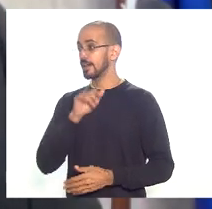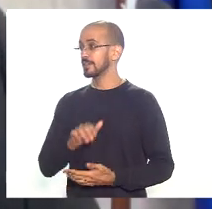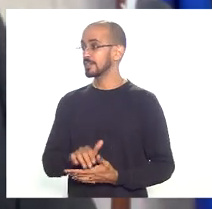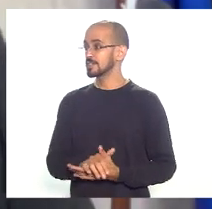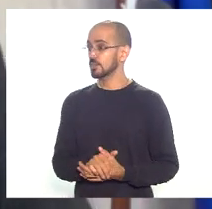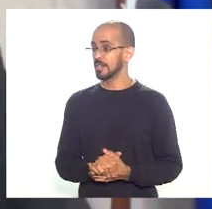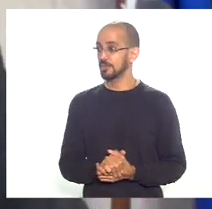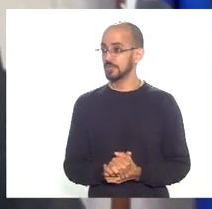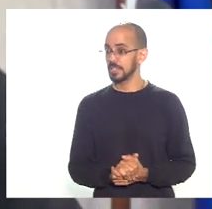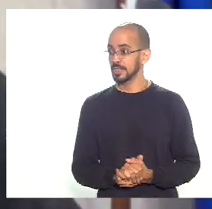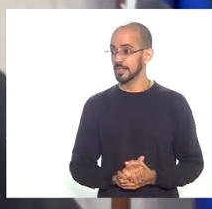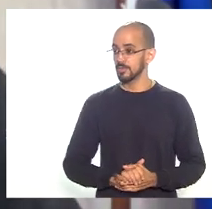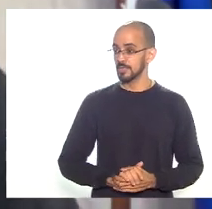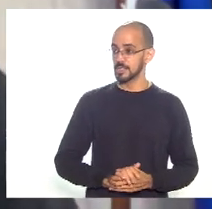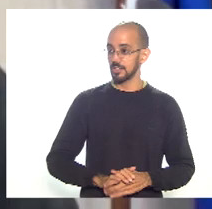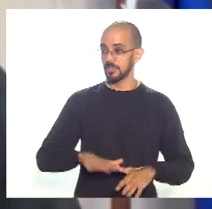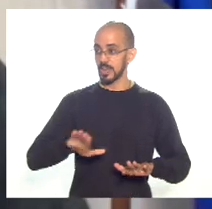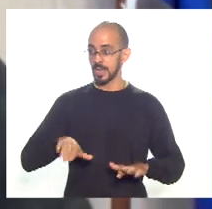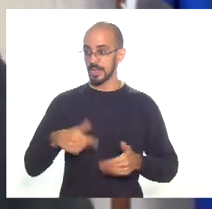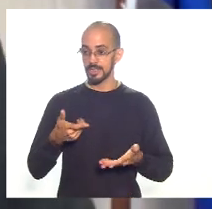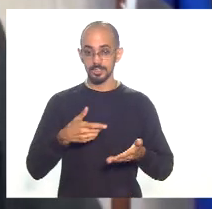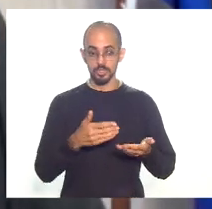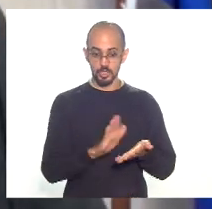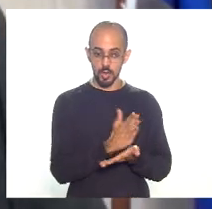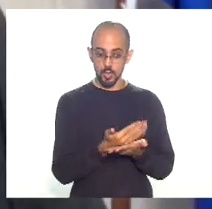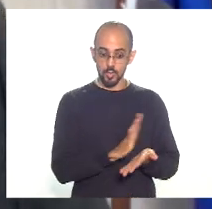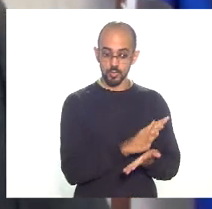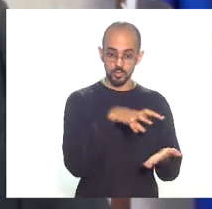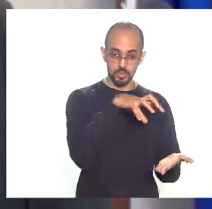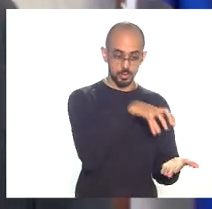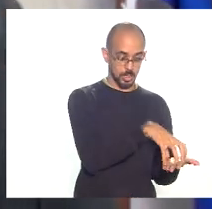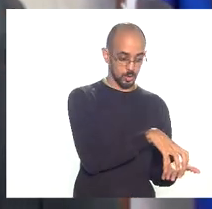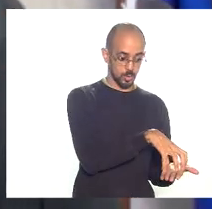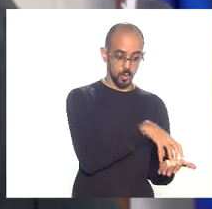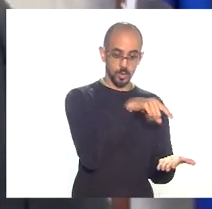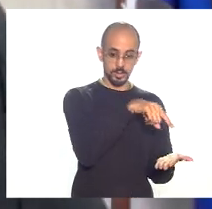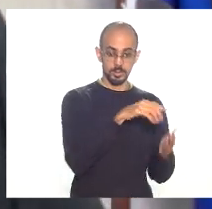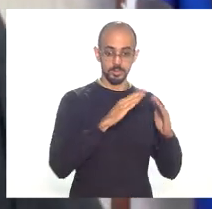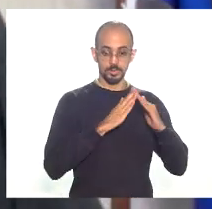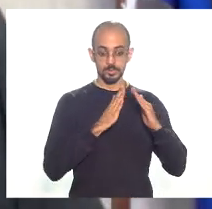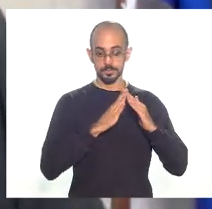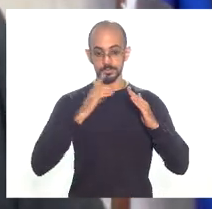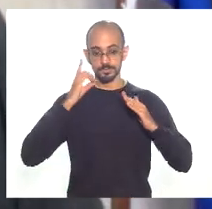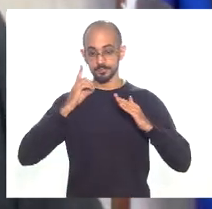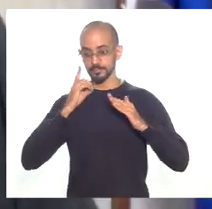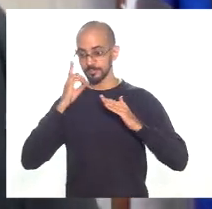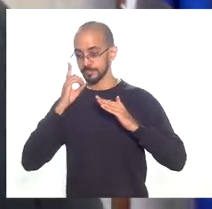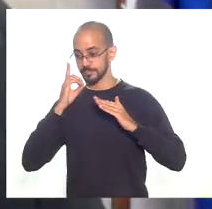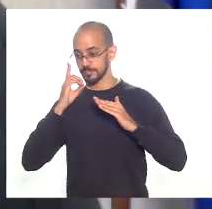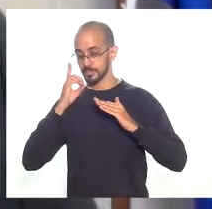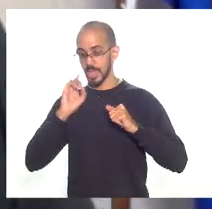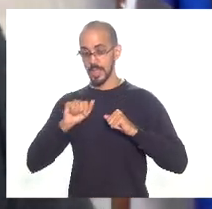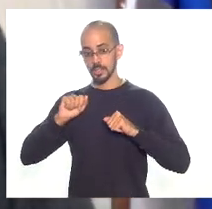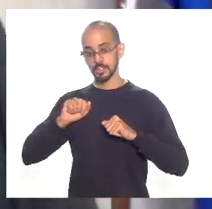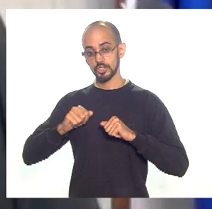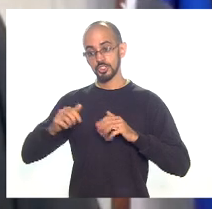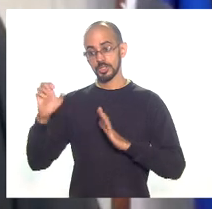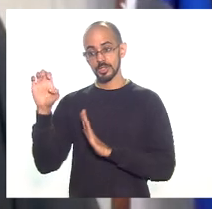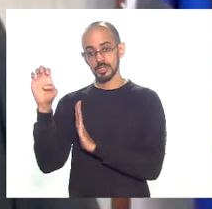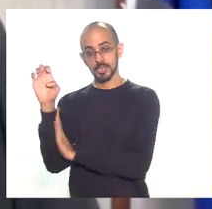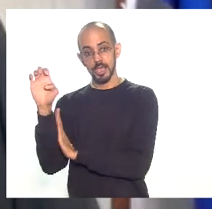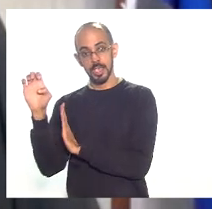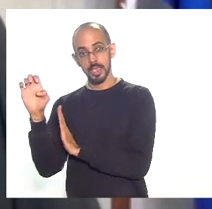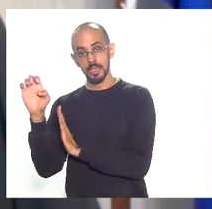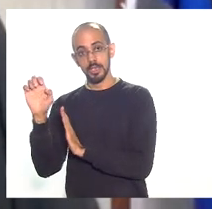de um setor dessa assembleia legislativa de alinhamento ideológico à esquerda como sempre de